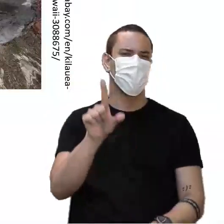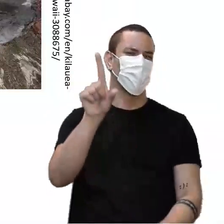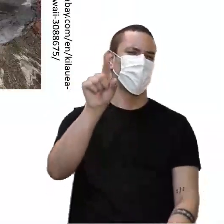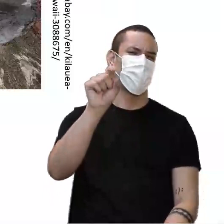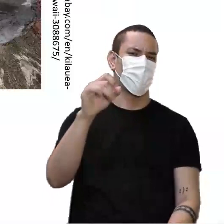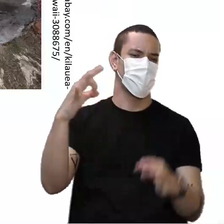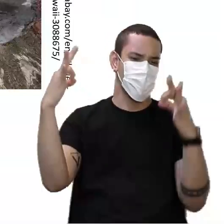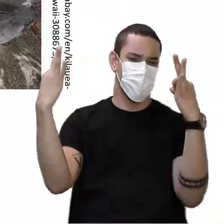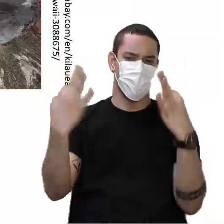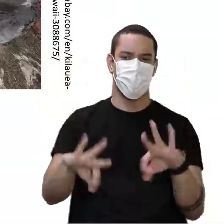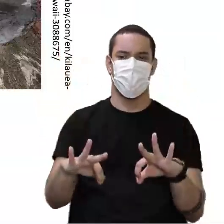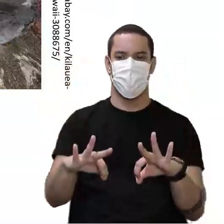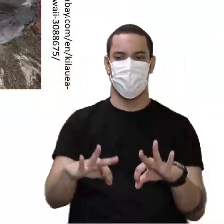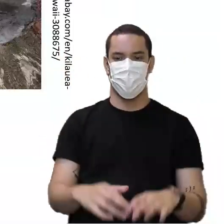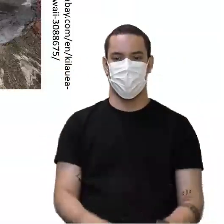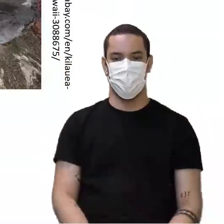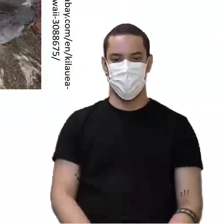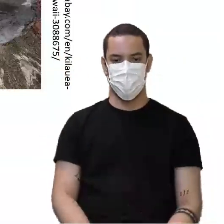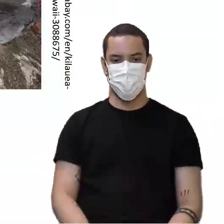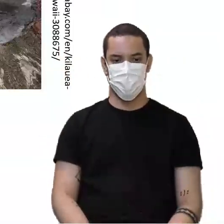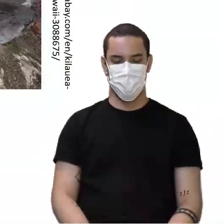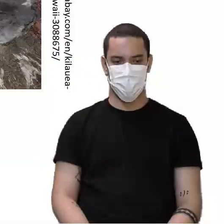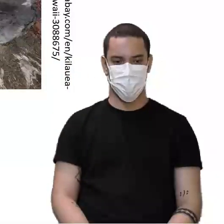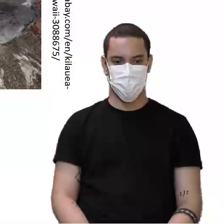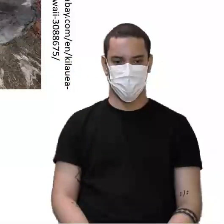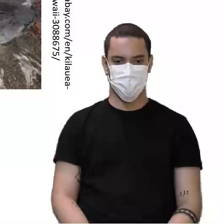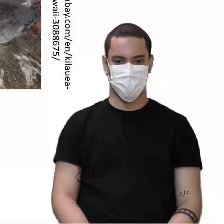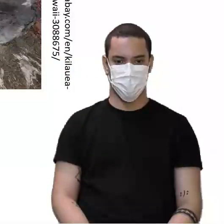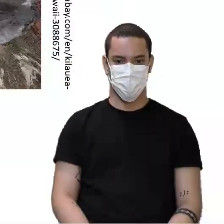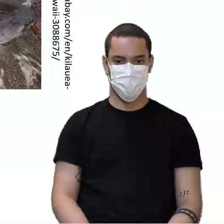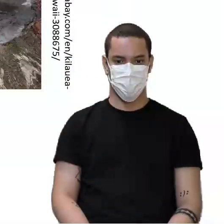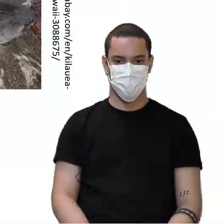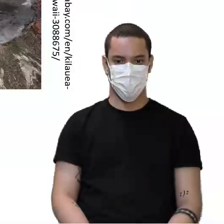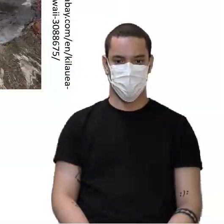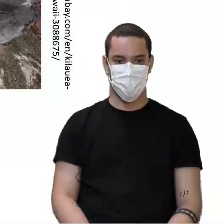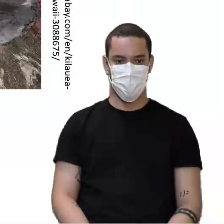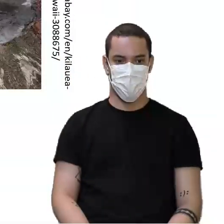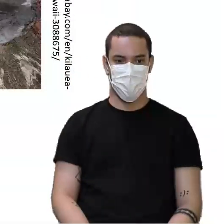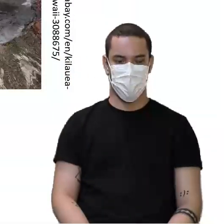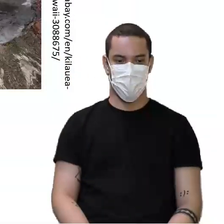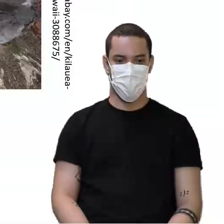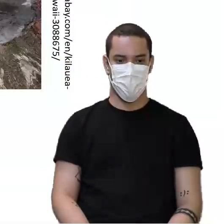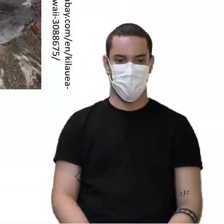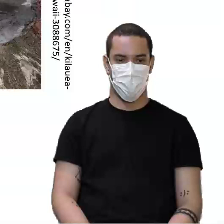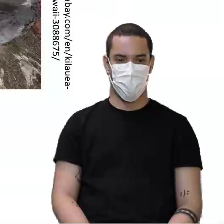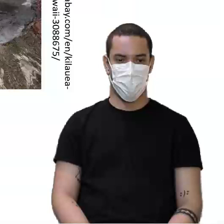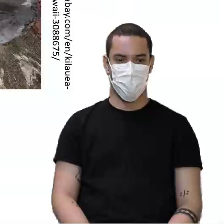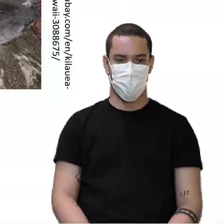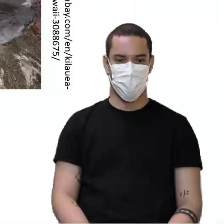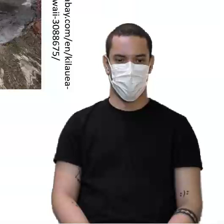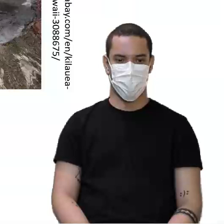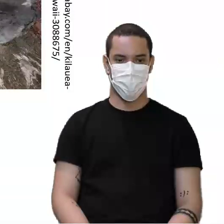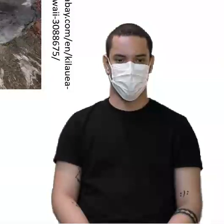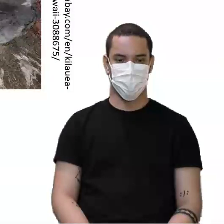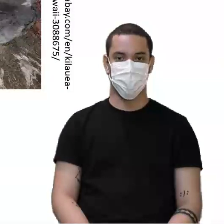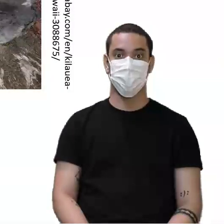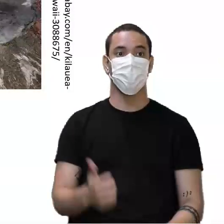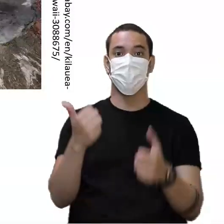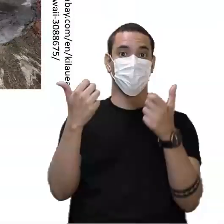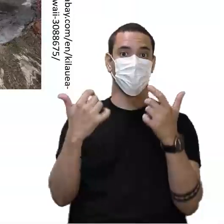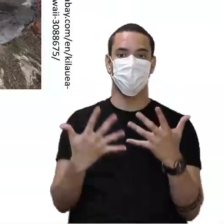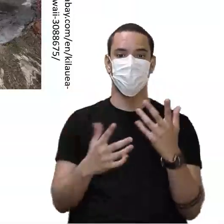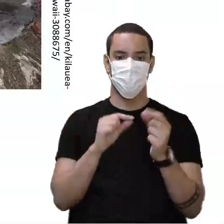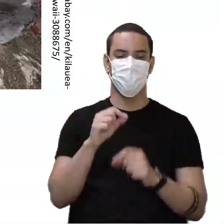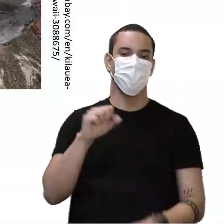Here's a photo of the top of the volcano. It was dangerous, so I had to be very careful. Ele diz o